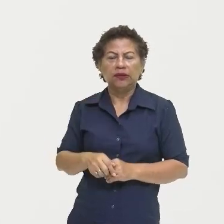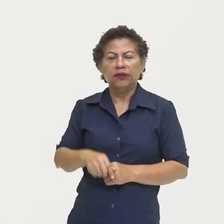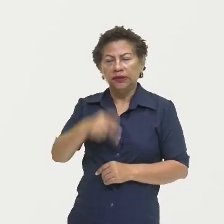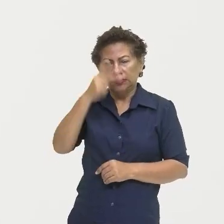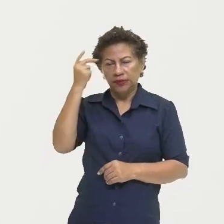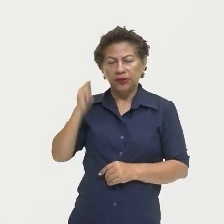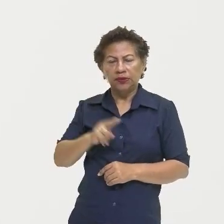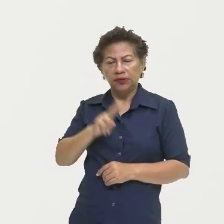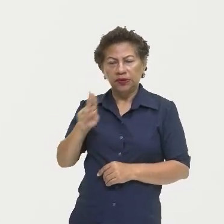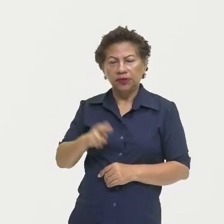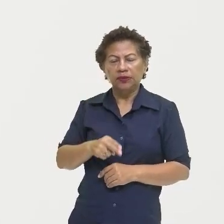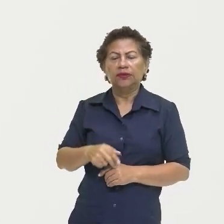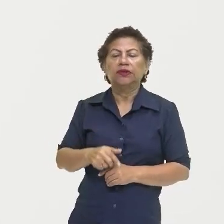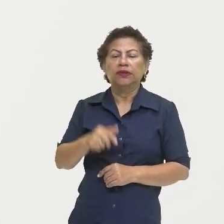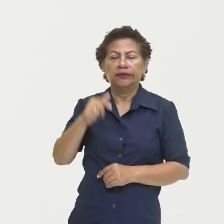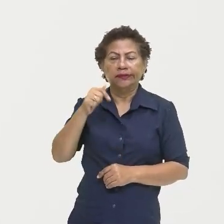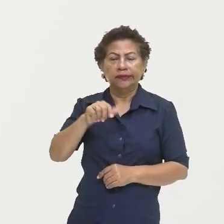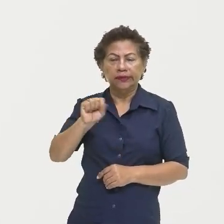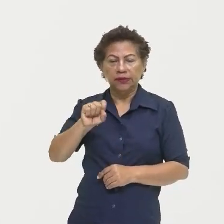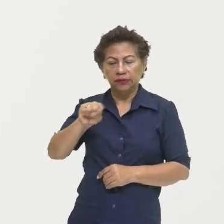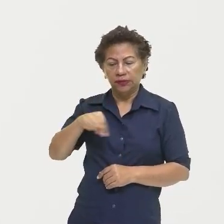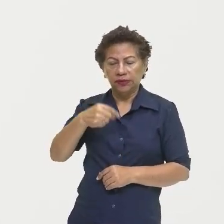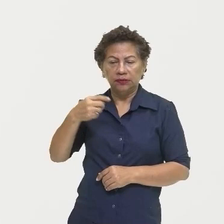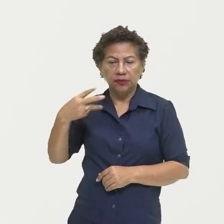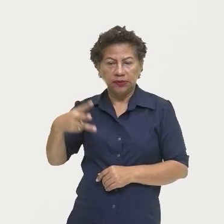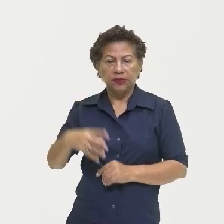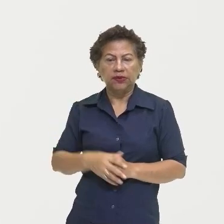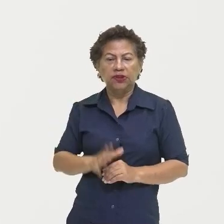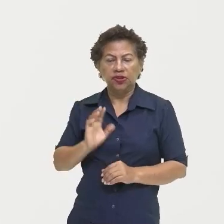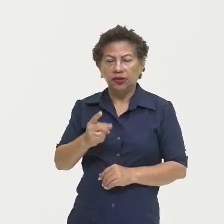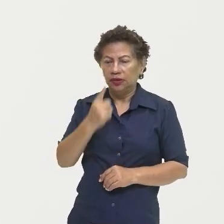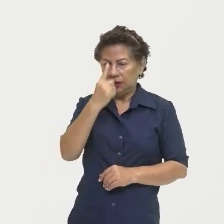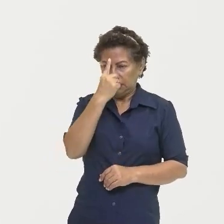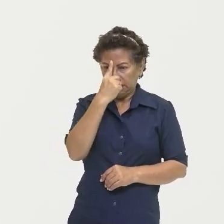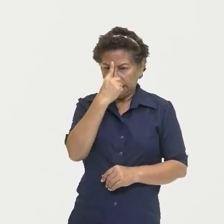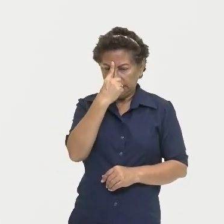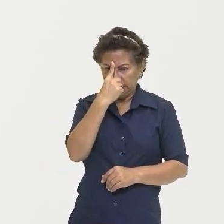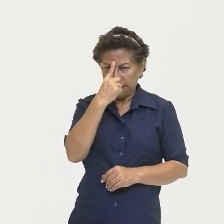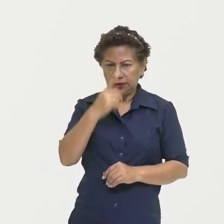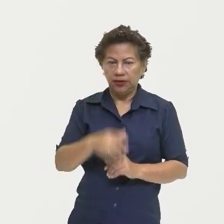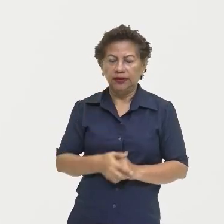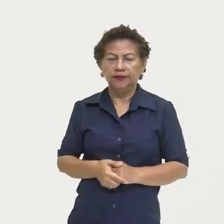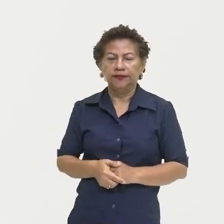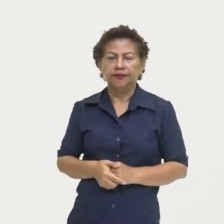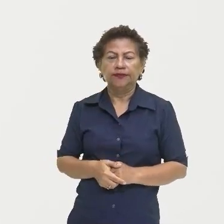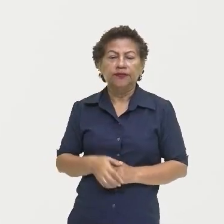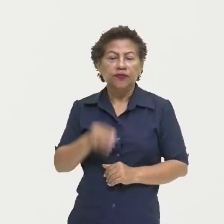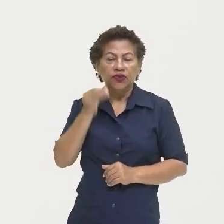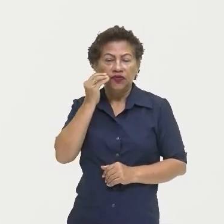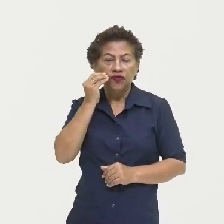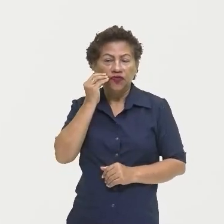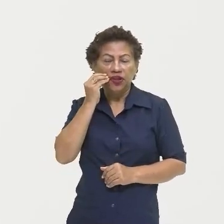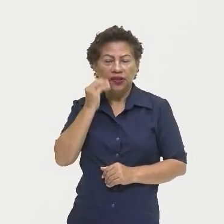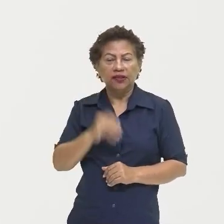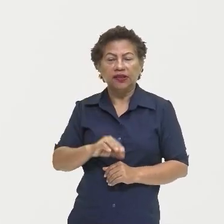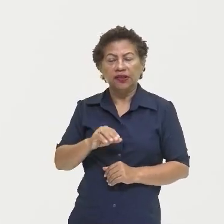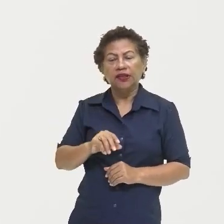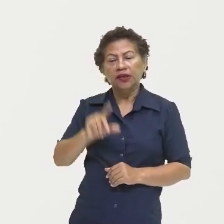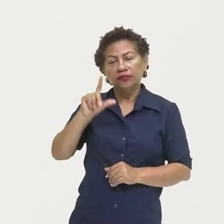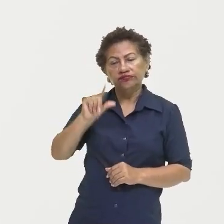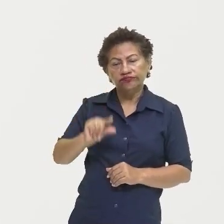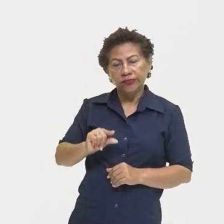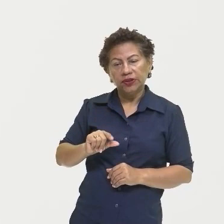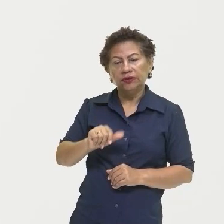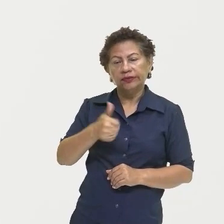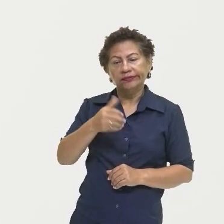relação à população do país, né? Na Índia, a gente já tem, olha, aqui uma porcentagem menor, mas